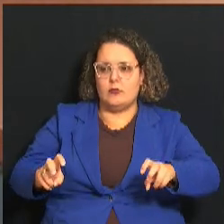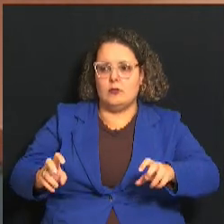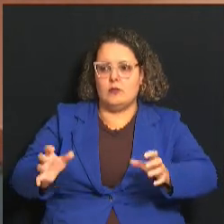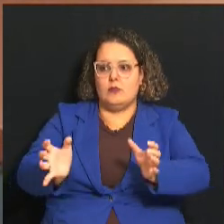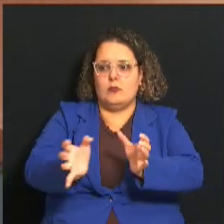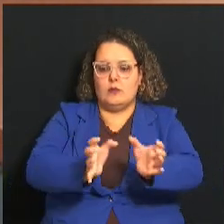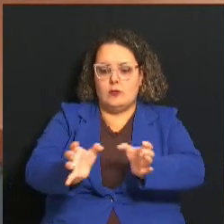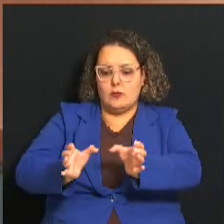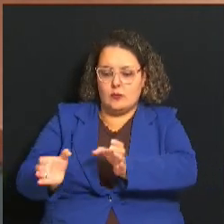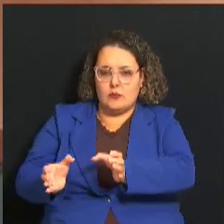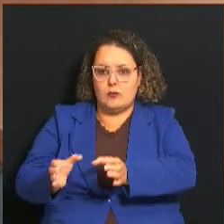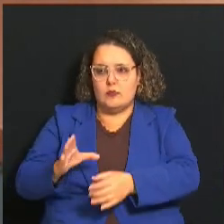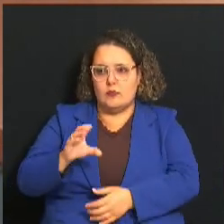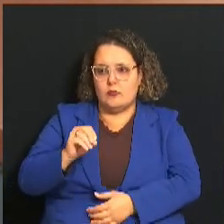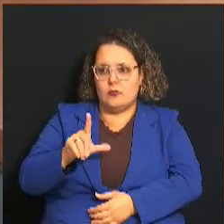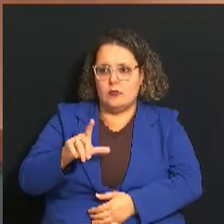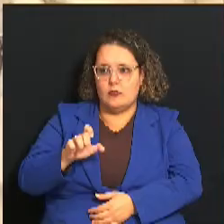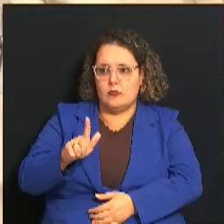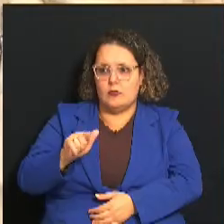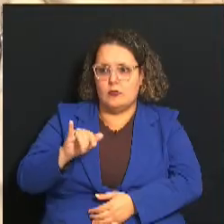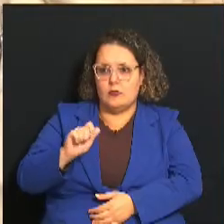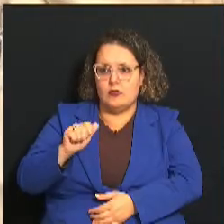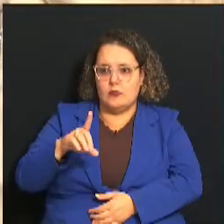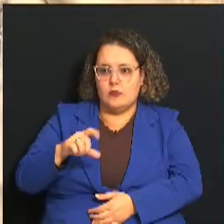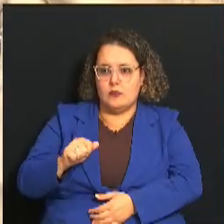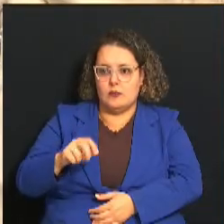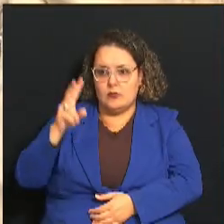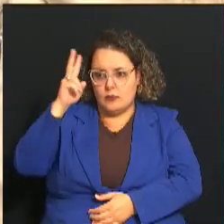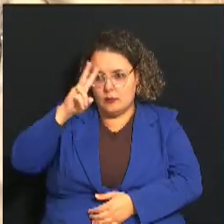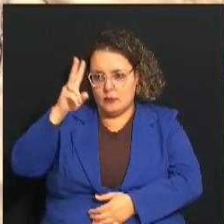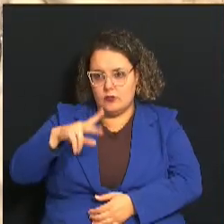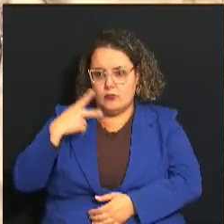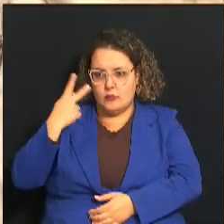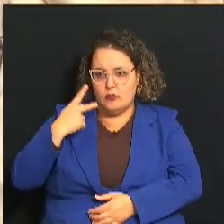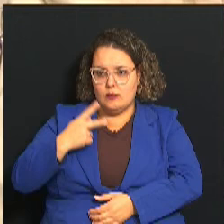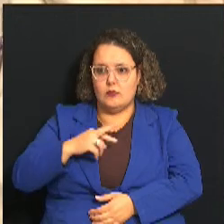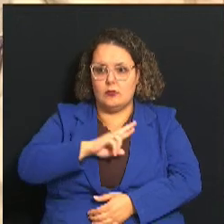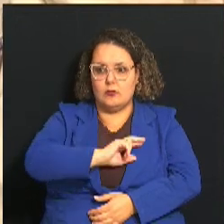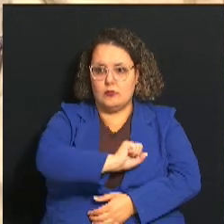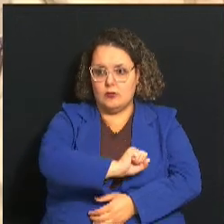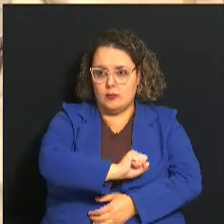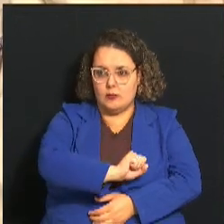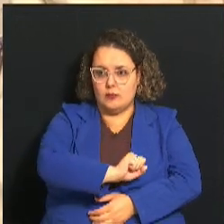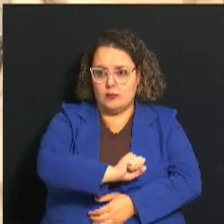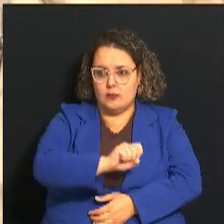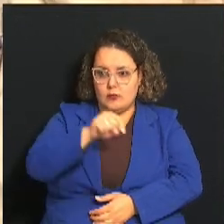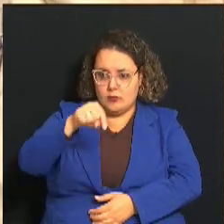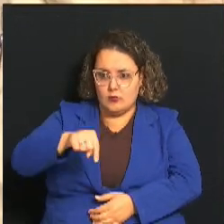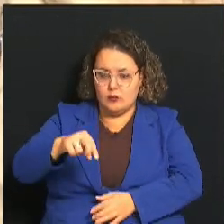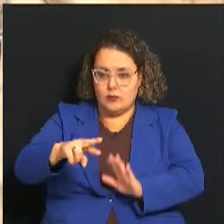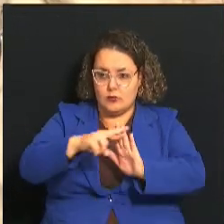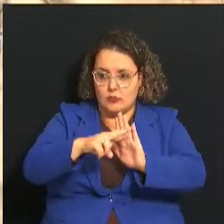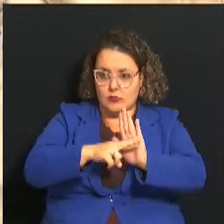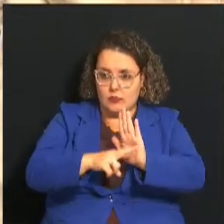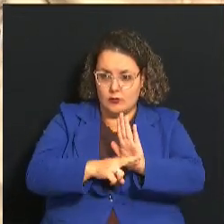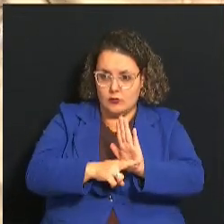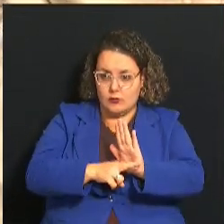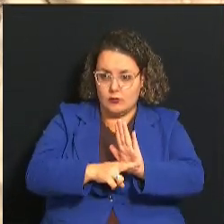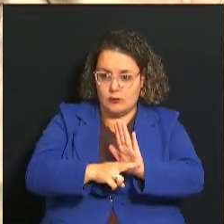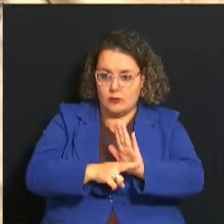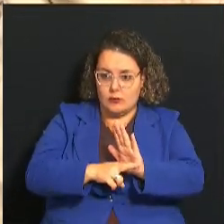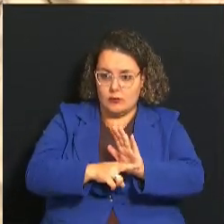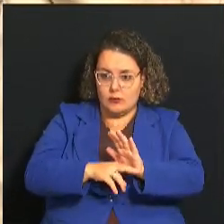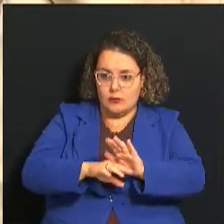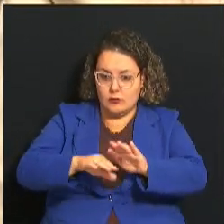coordenação colegiada. Lembrando o que o vereador Rossini disse, que esse regimento, nessa questão da composição